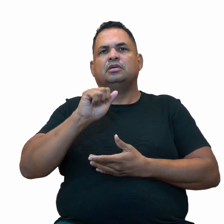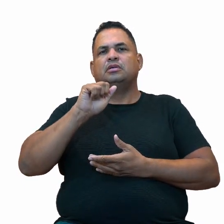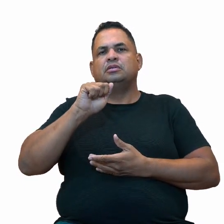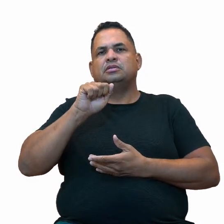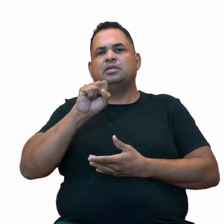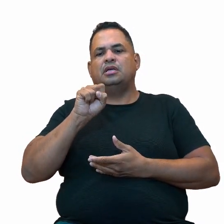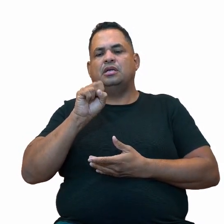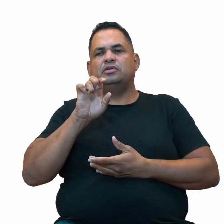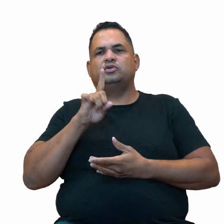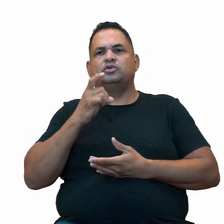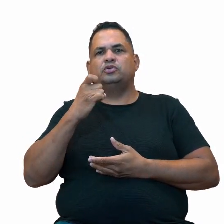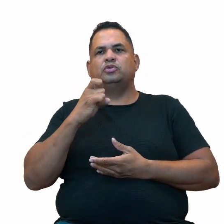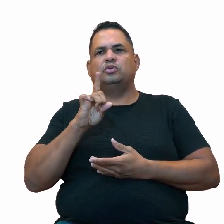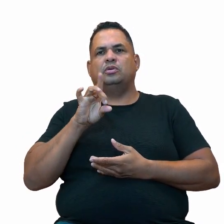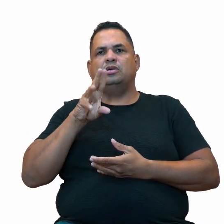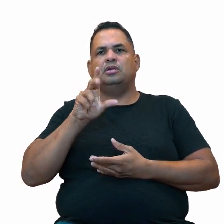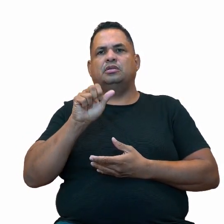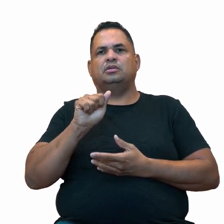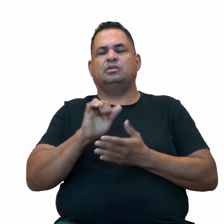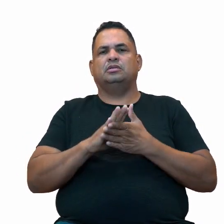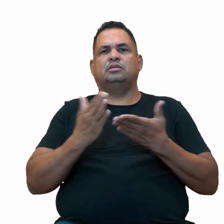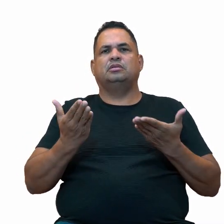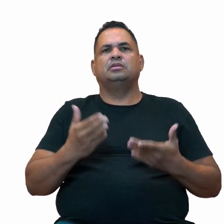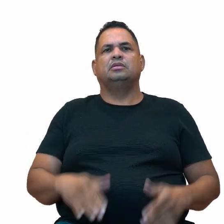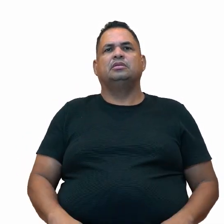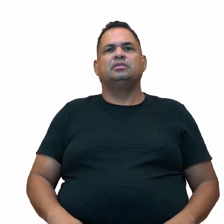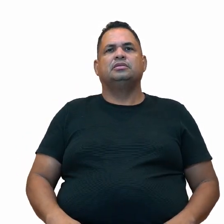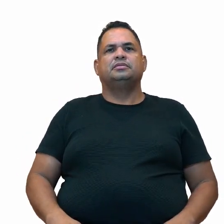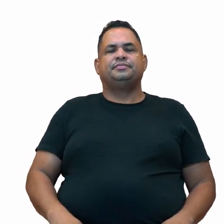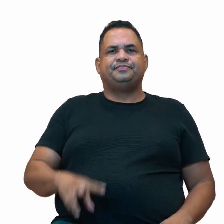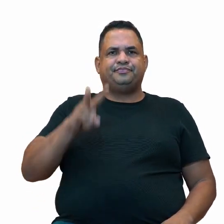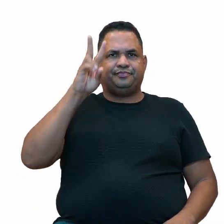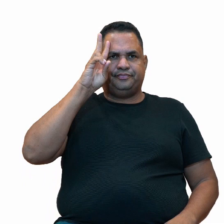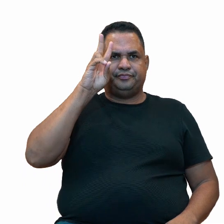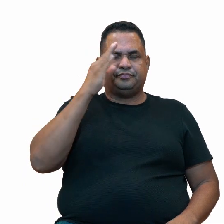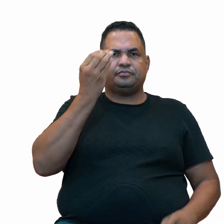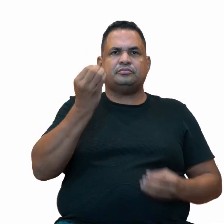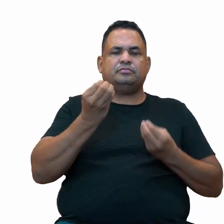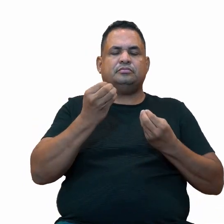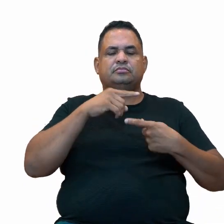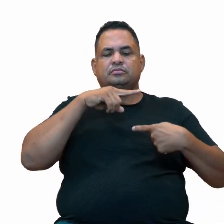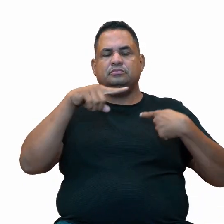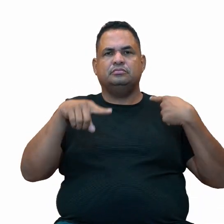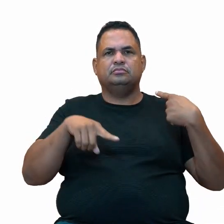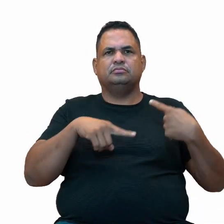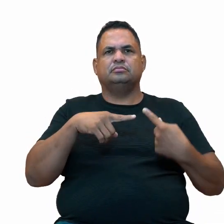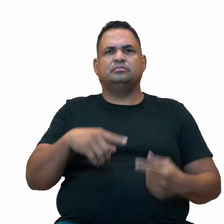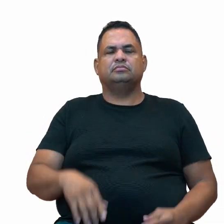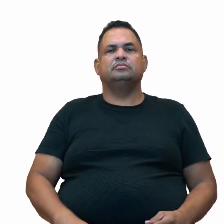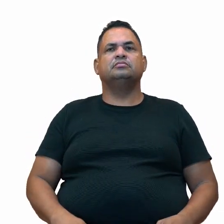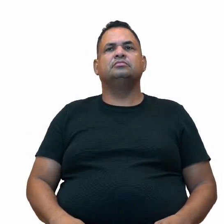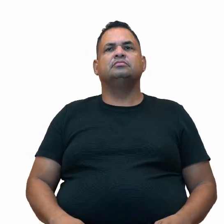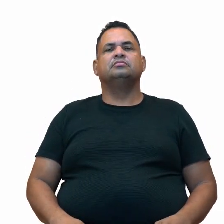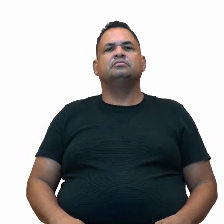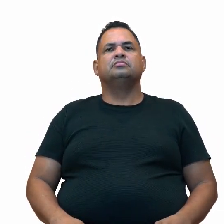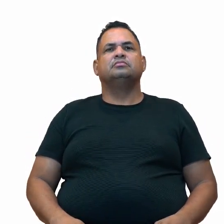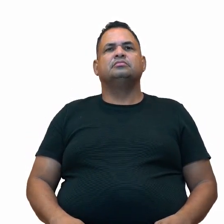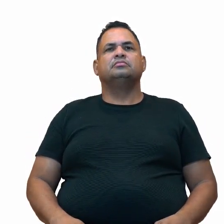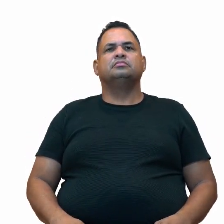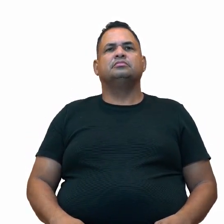essa aula, eu quero que vocês prestem e lembrem o foco de vocês, tá?